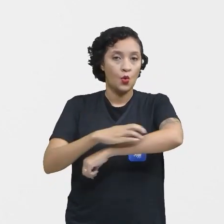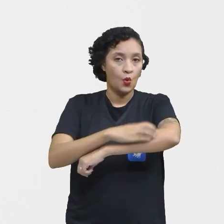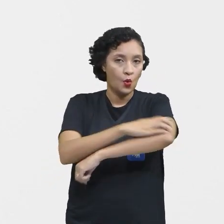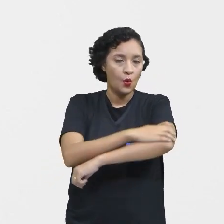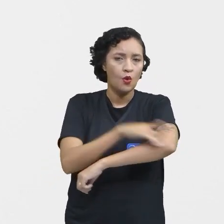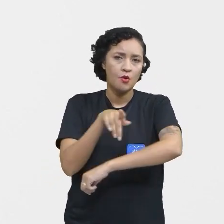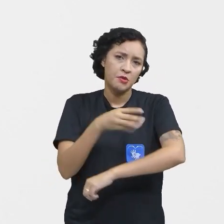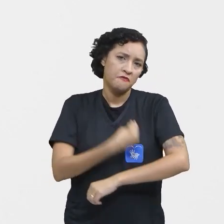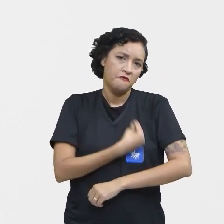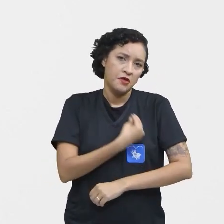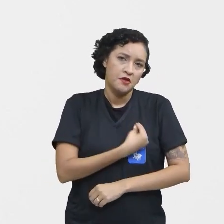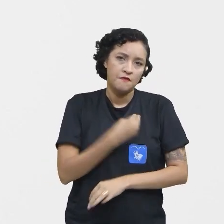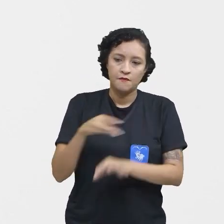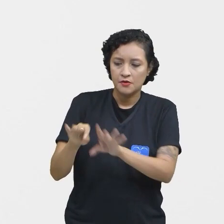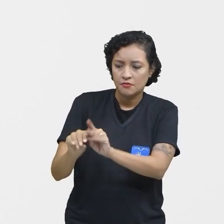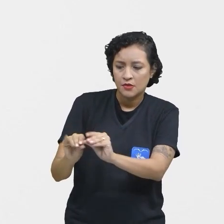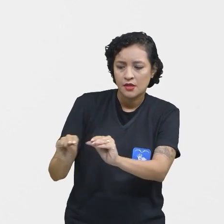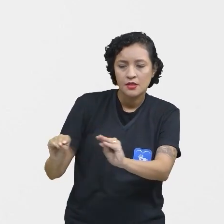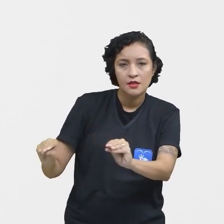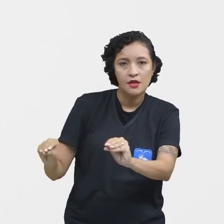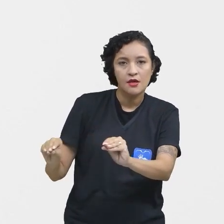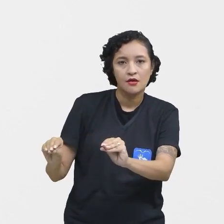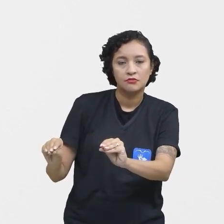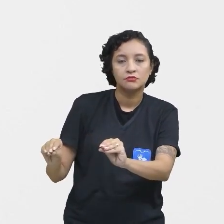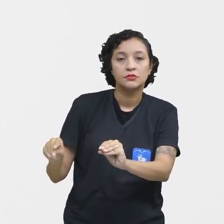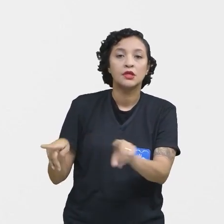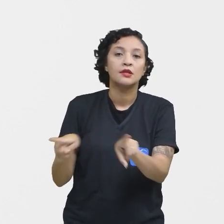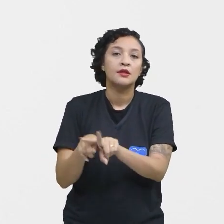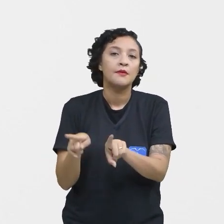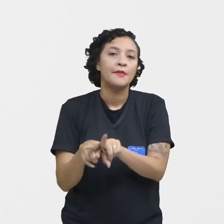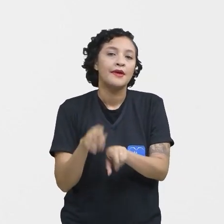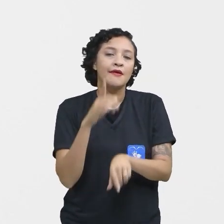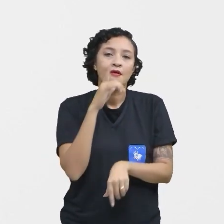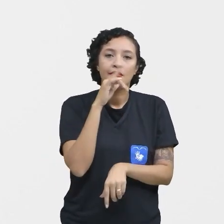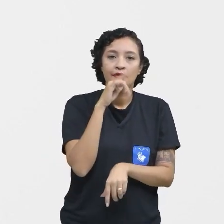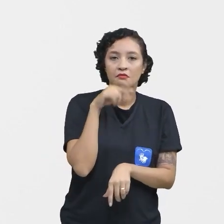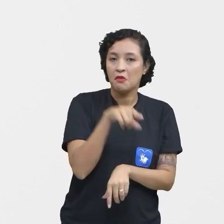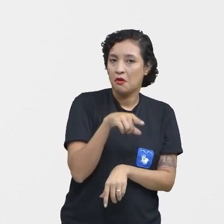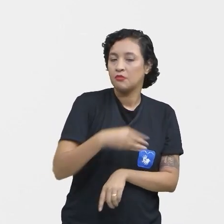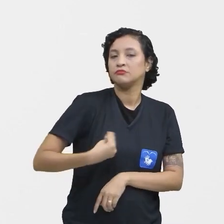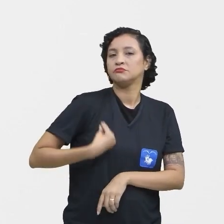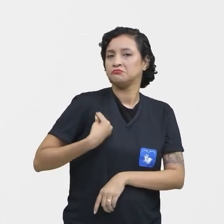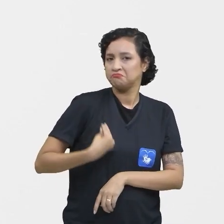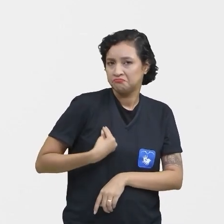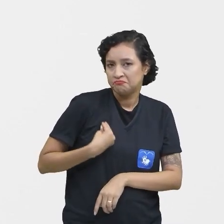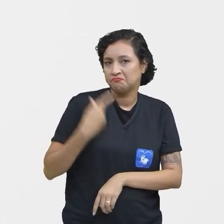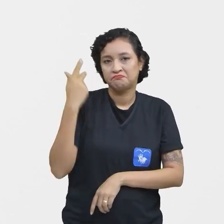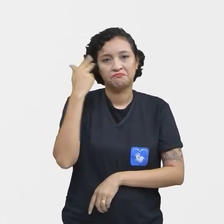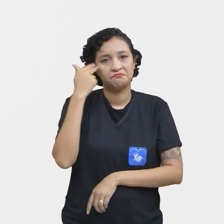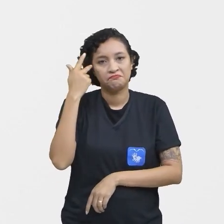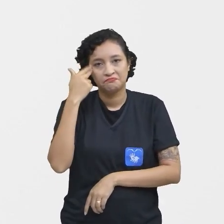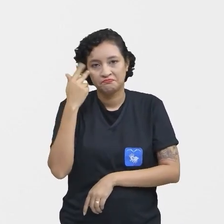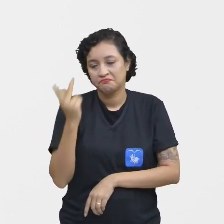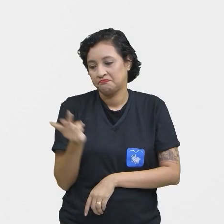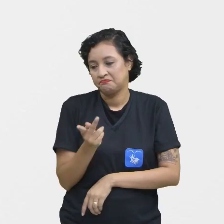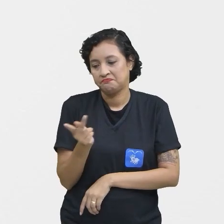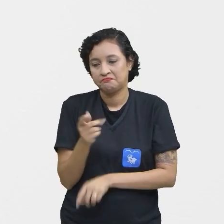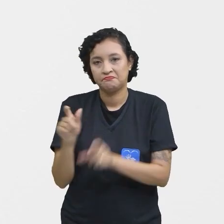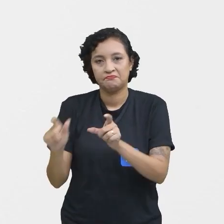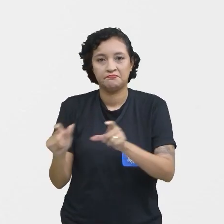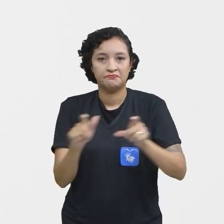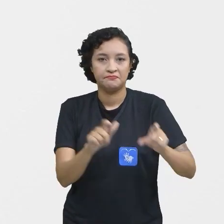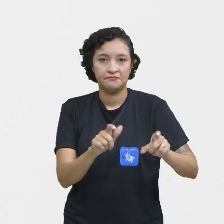terra firme, como também conseguem tranquilamente sobreviver em